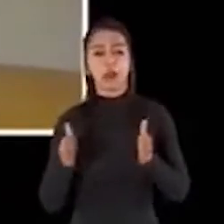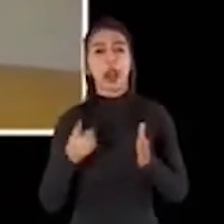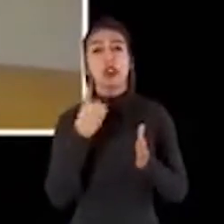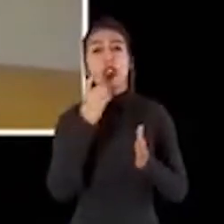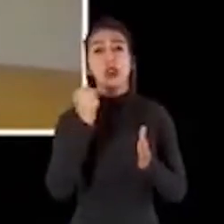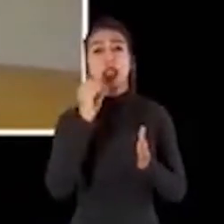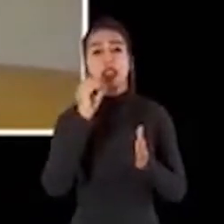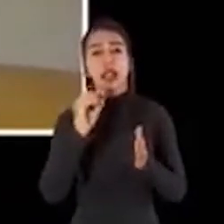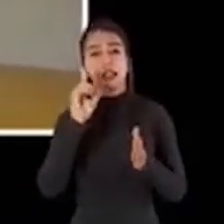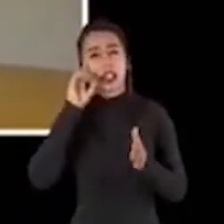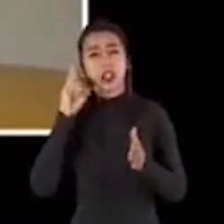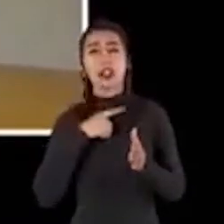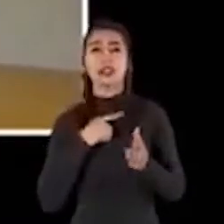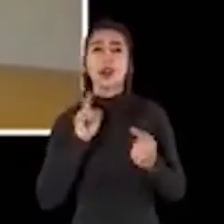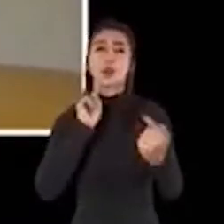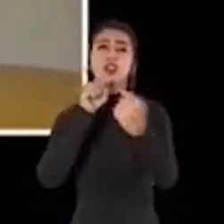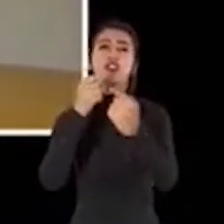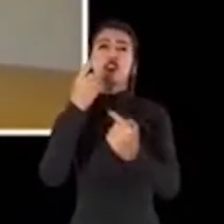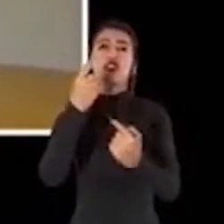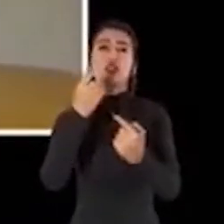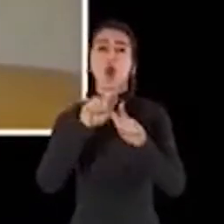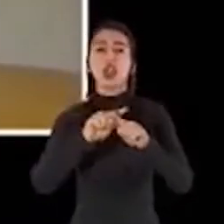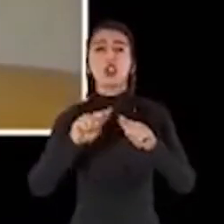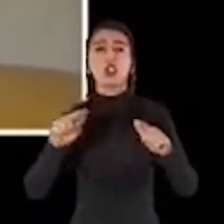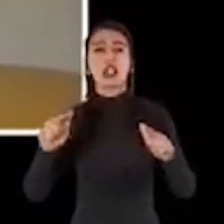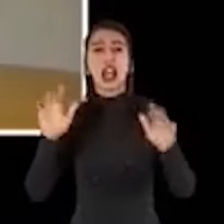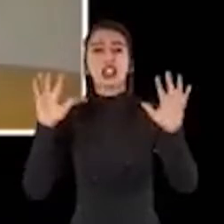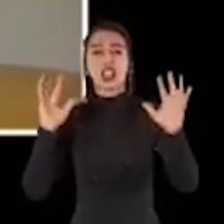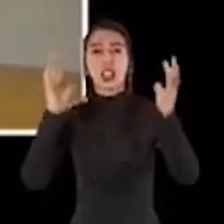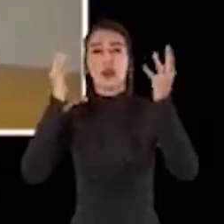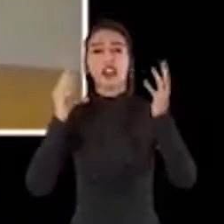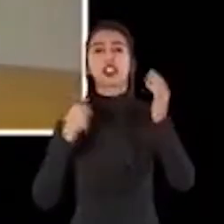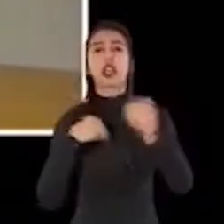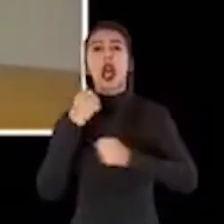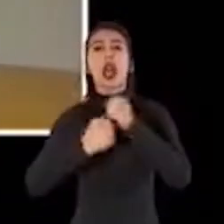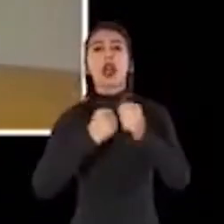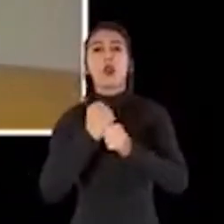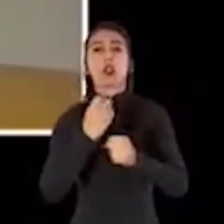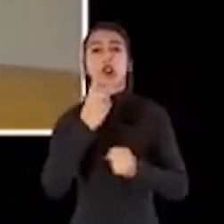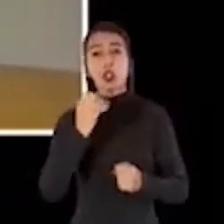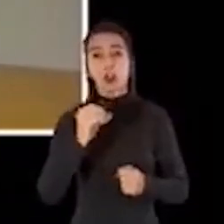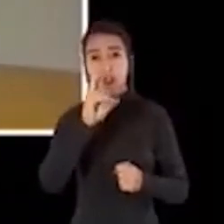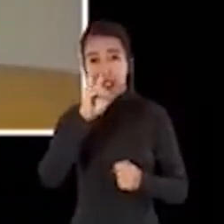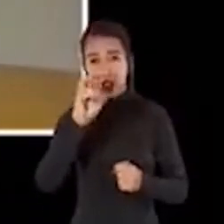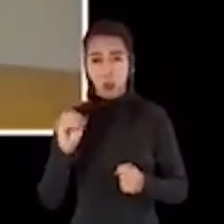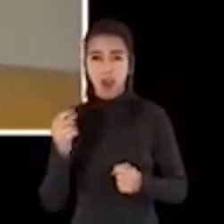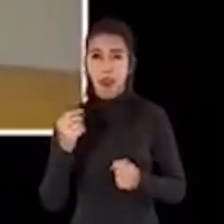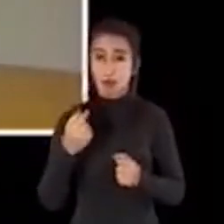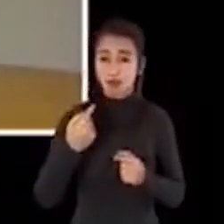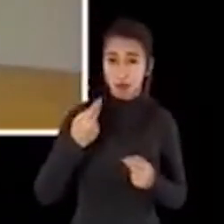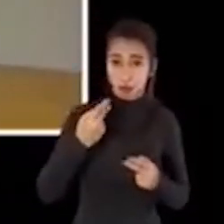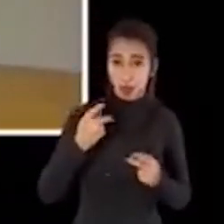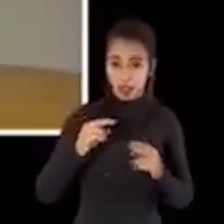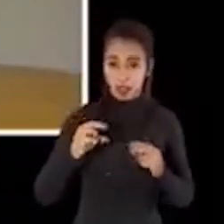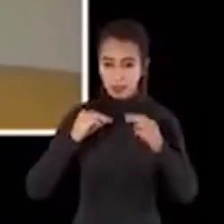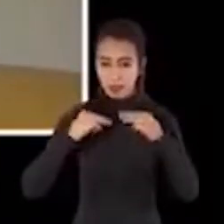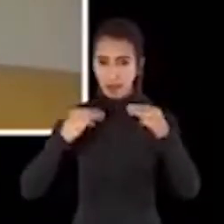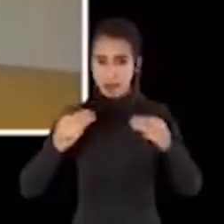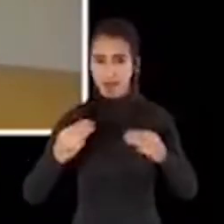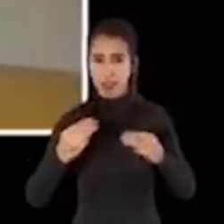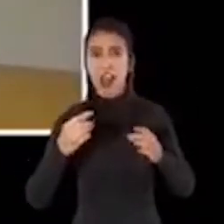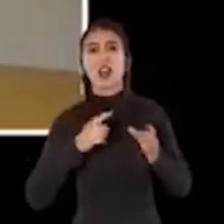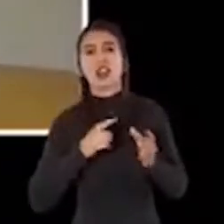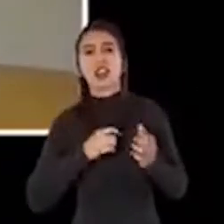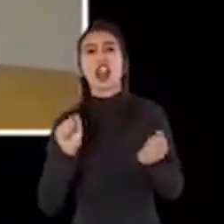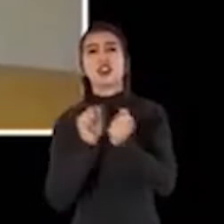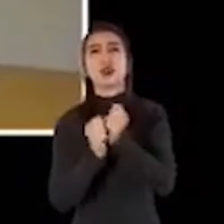e que terão um único objetivo: neutralidade climática em 2050. Claro, agradecer mais uma vez o Saxida. Nós criamos juntos esse mercado, né,